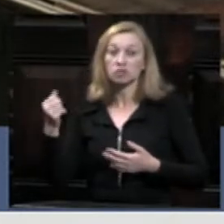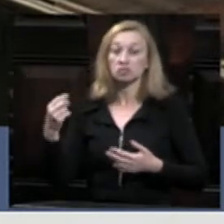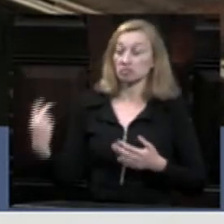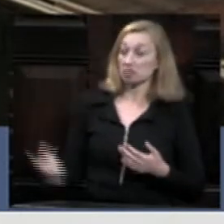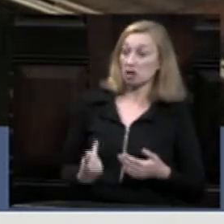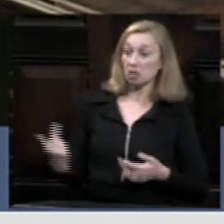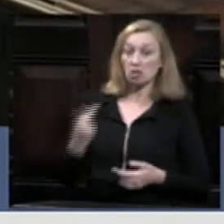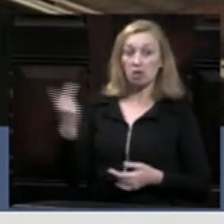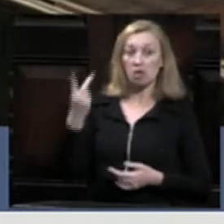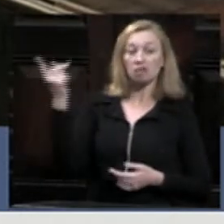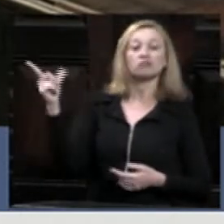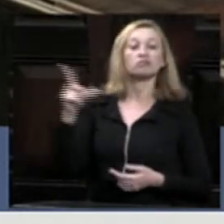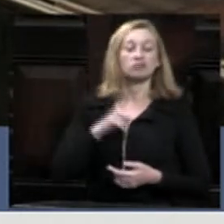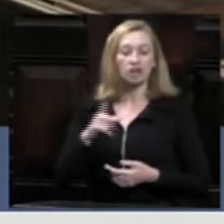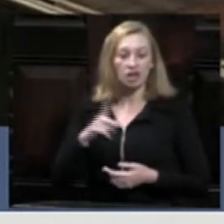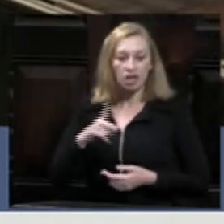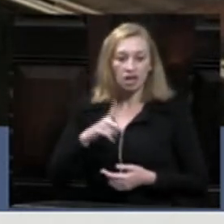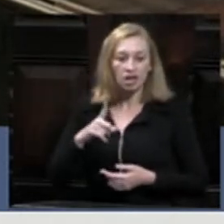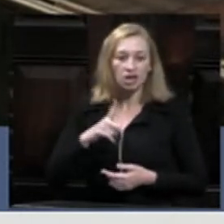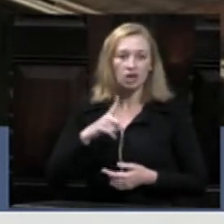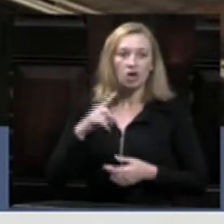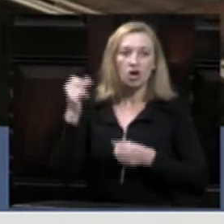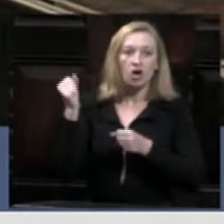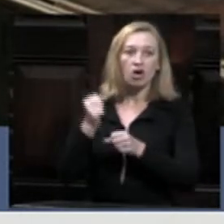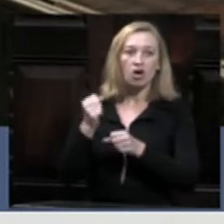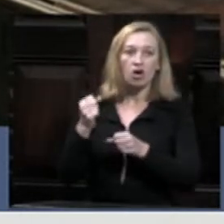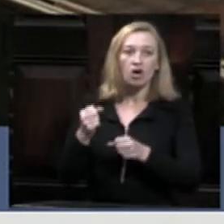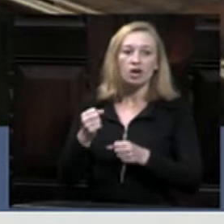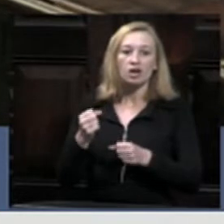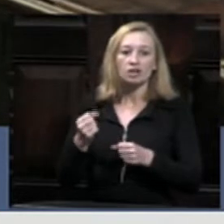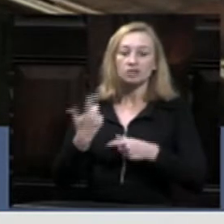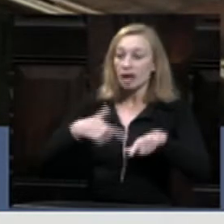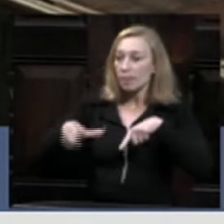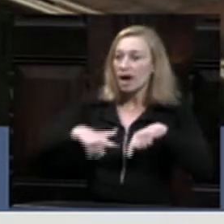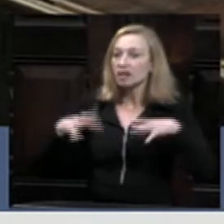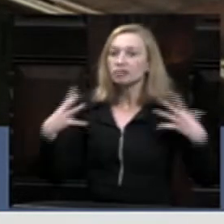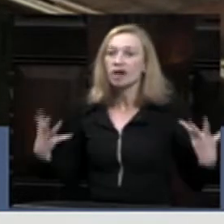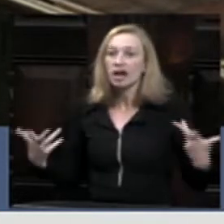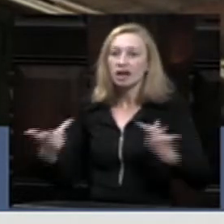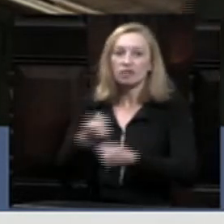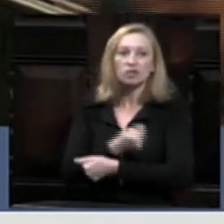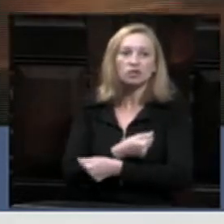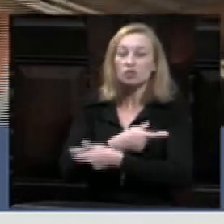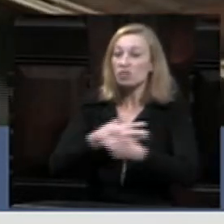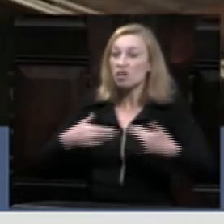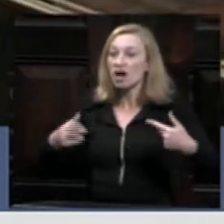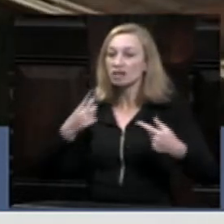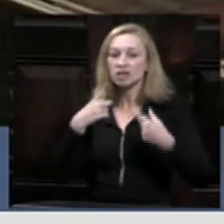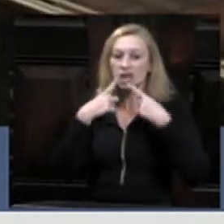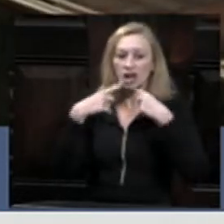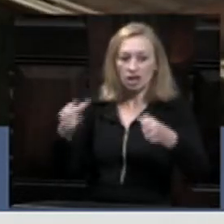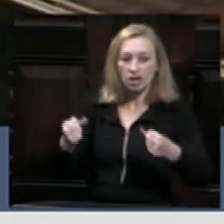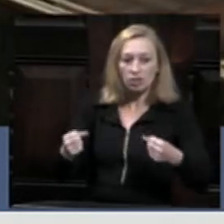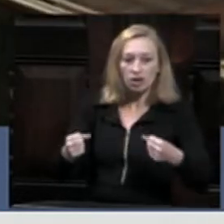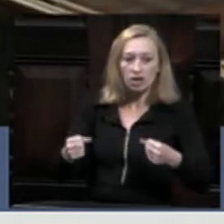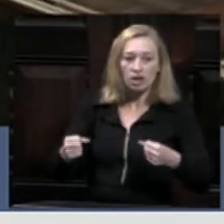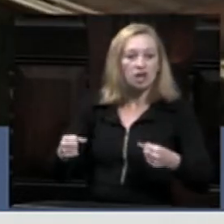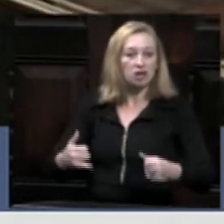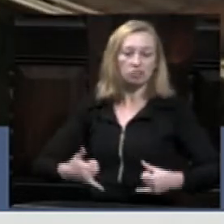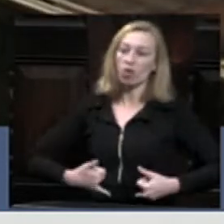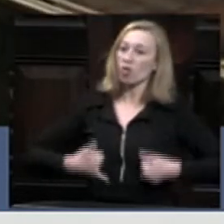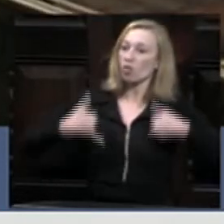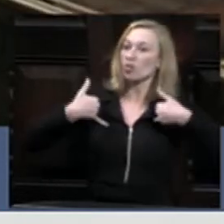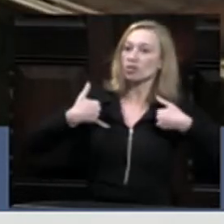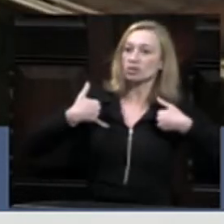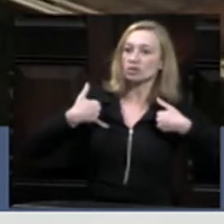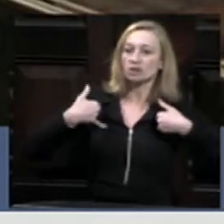consagradas e traduzidas em vários idiomas. E, além disso, Conceição Evaristo é um orgulho da